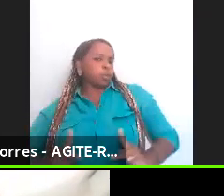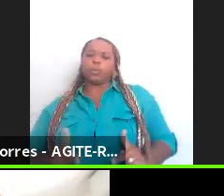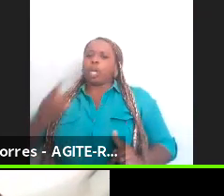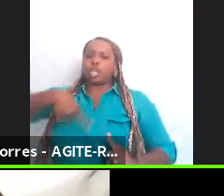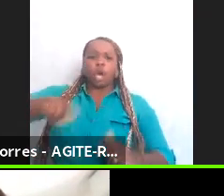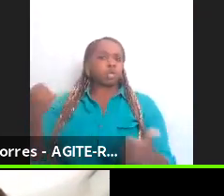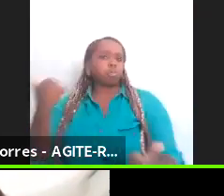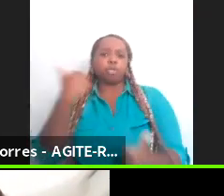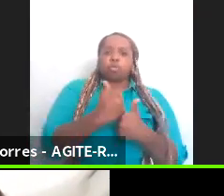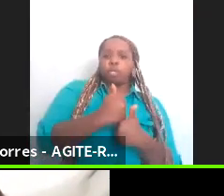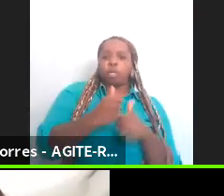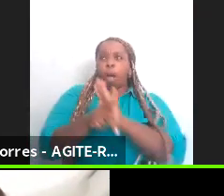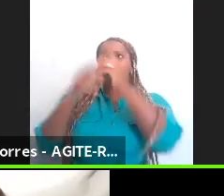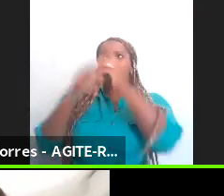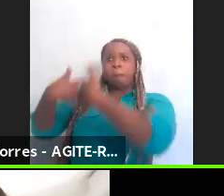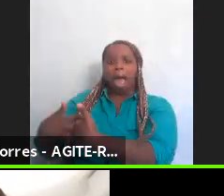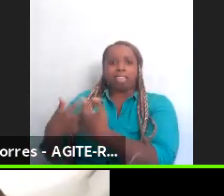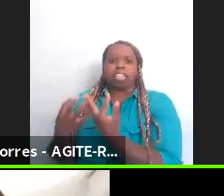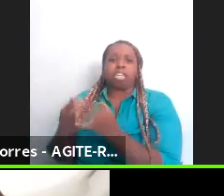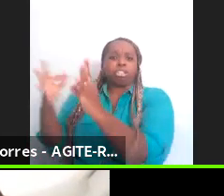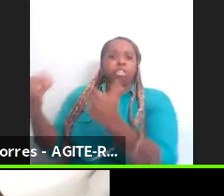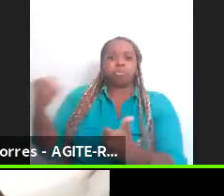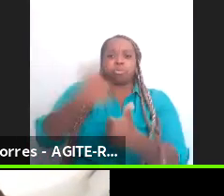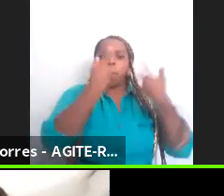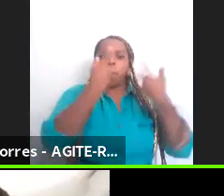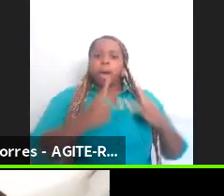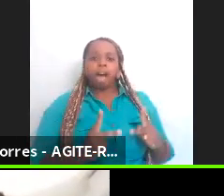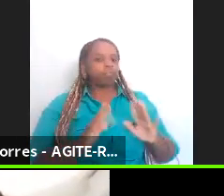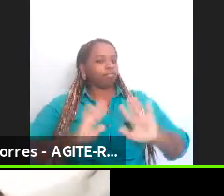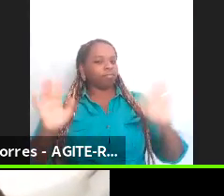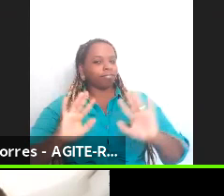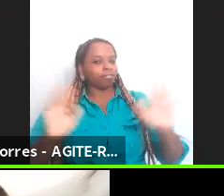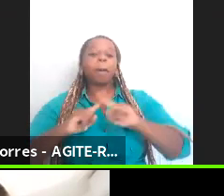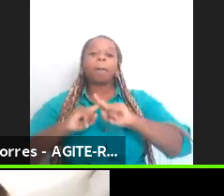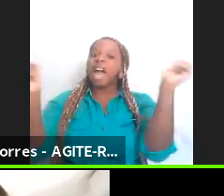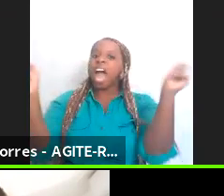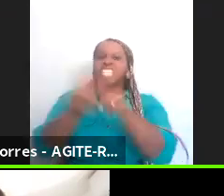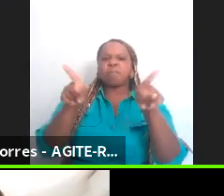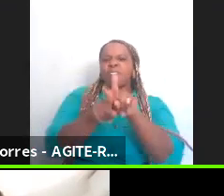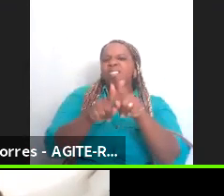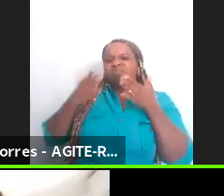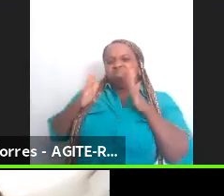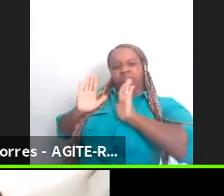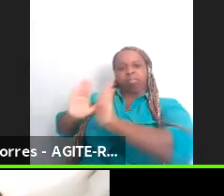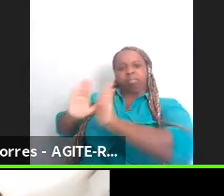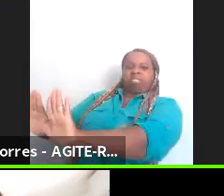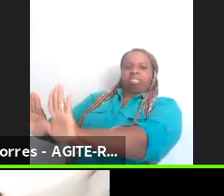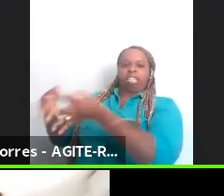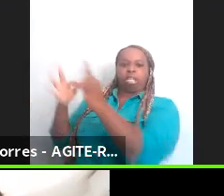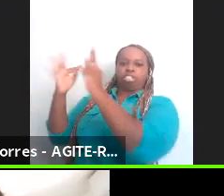substituídos, mas também não ficar nessa, ai, eu não quero nem saber de tecnologia. Então,